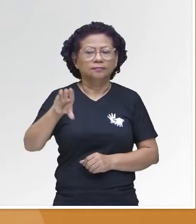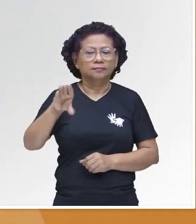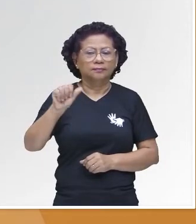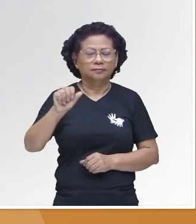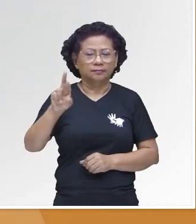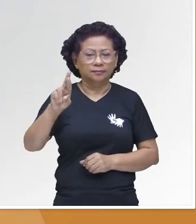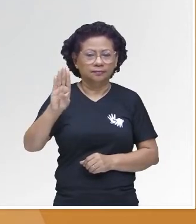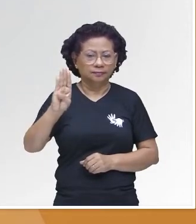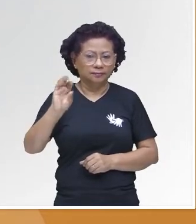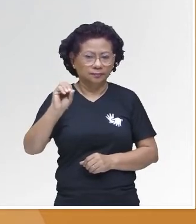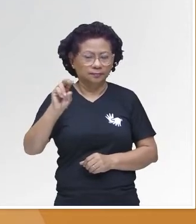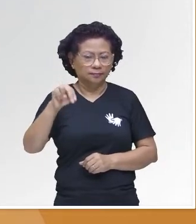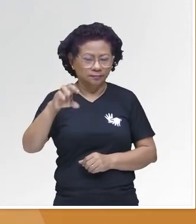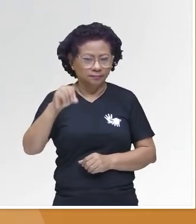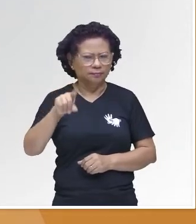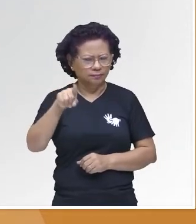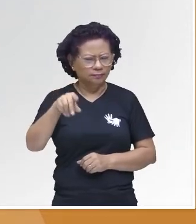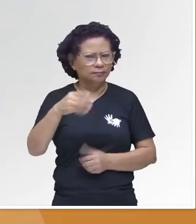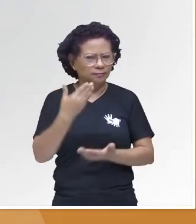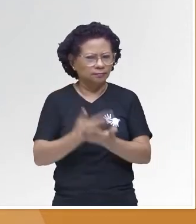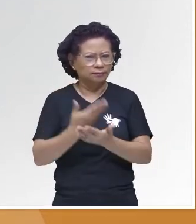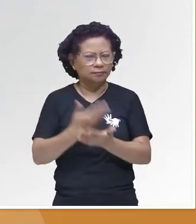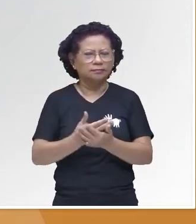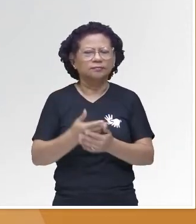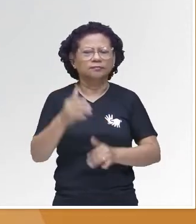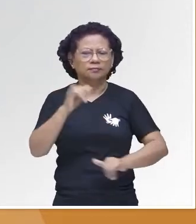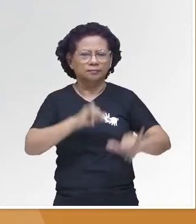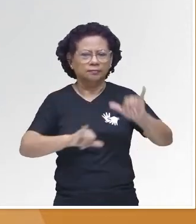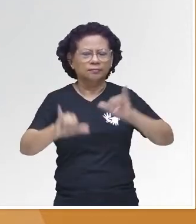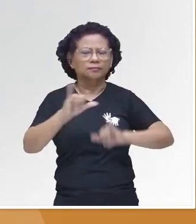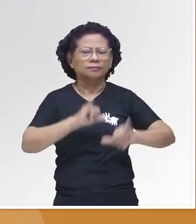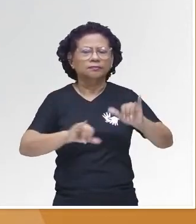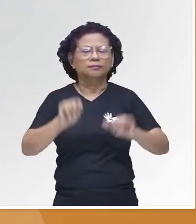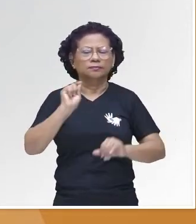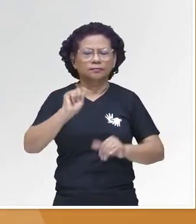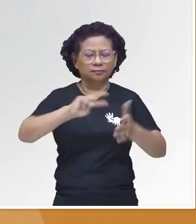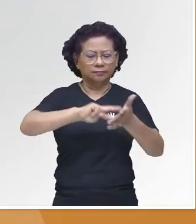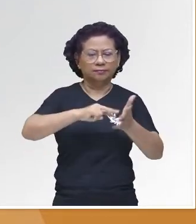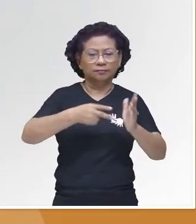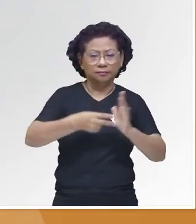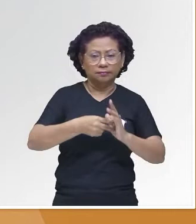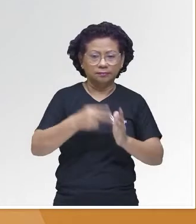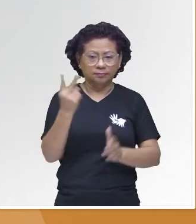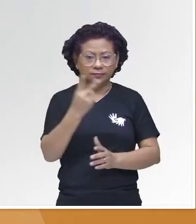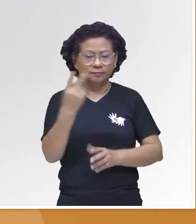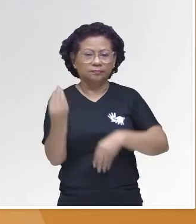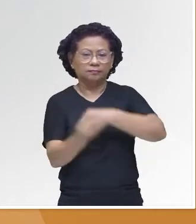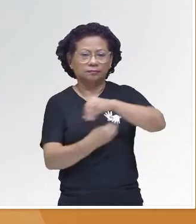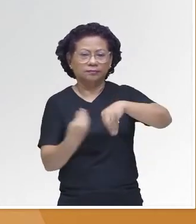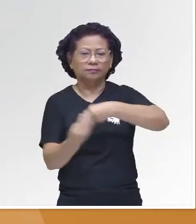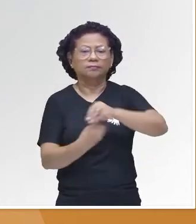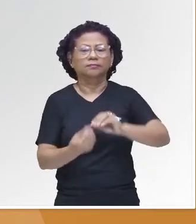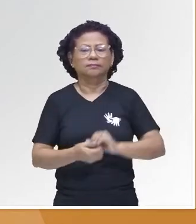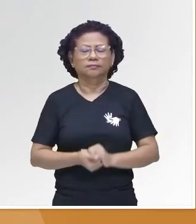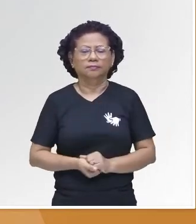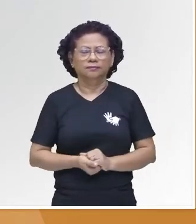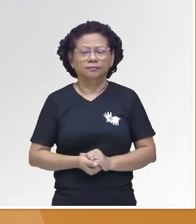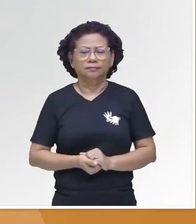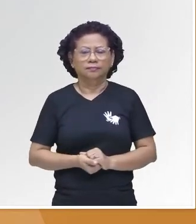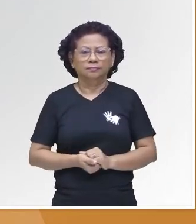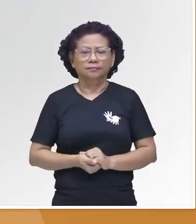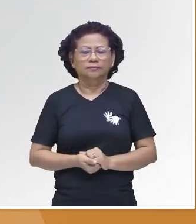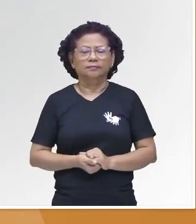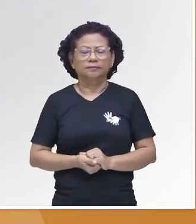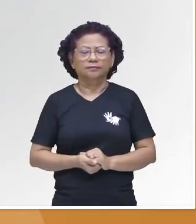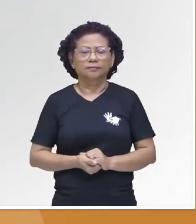estudaram já em química, né? O que são esses hidrocarbonetos, esses átomos de carbono. A origem do petróleo é justamente